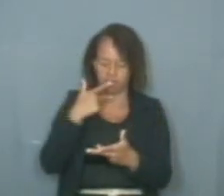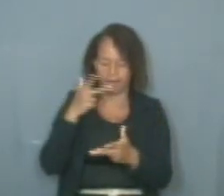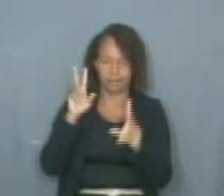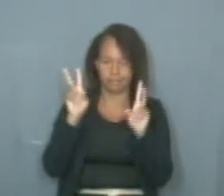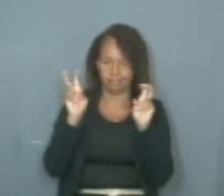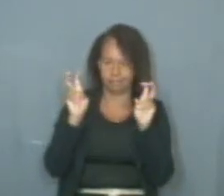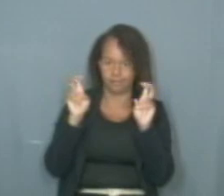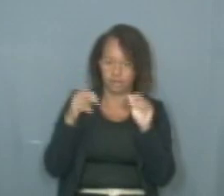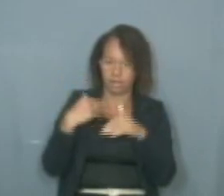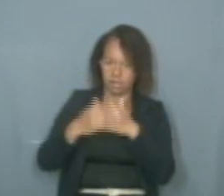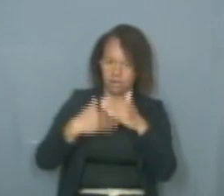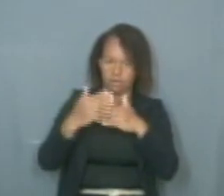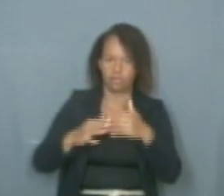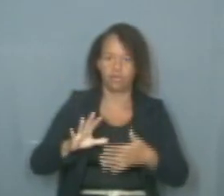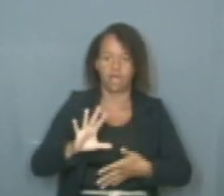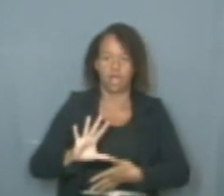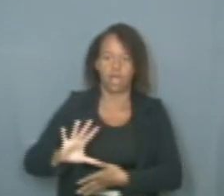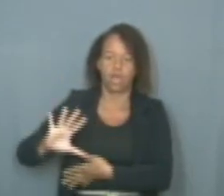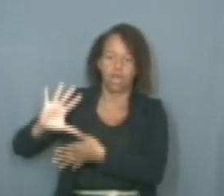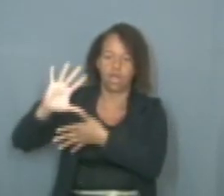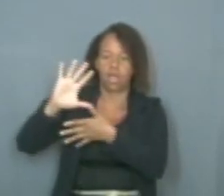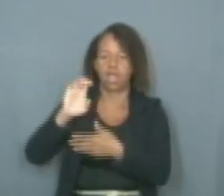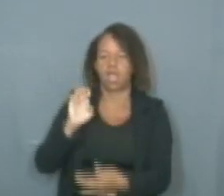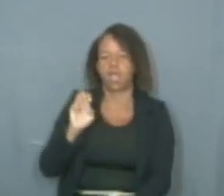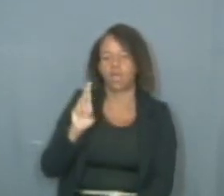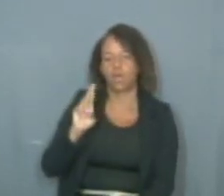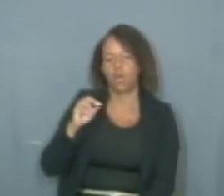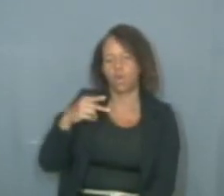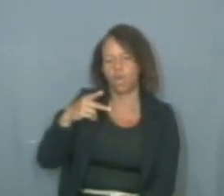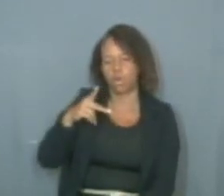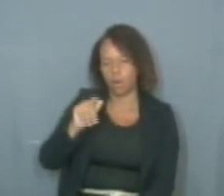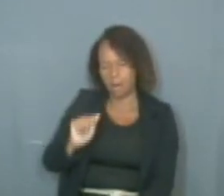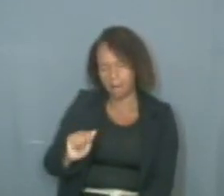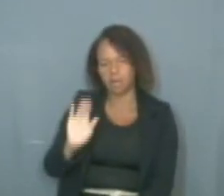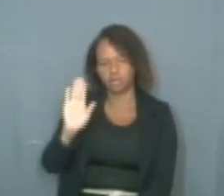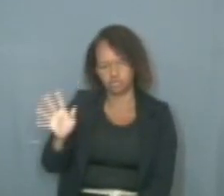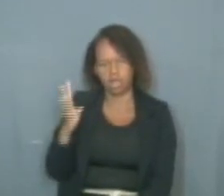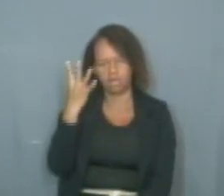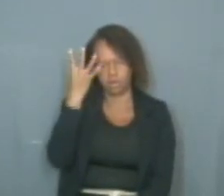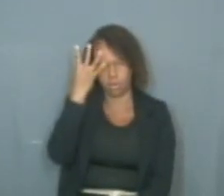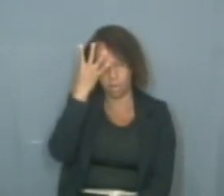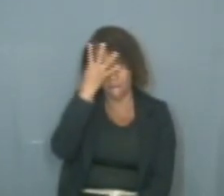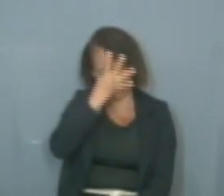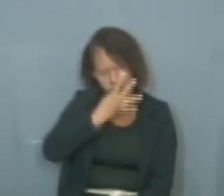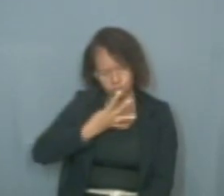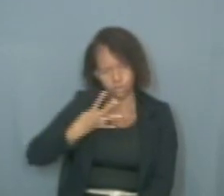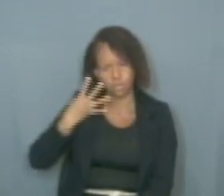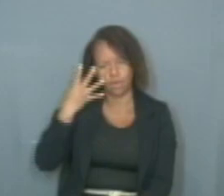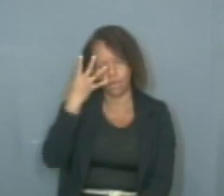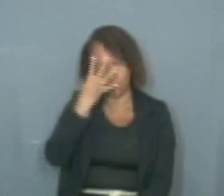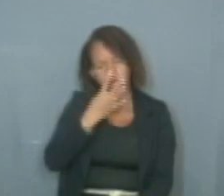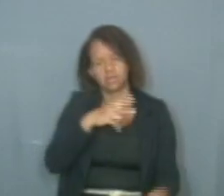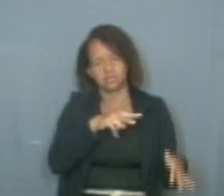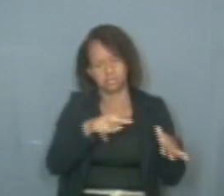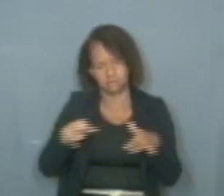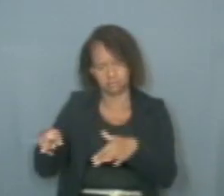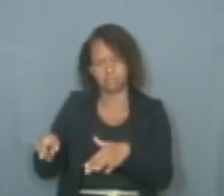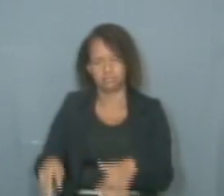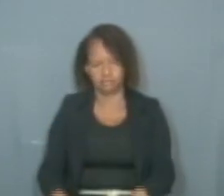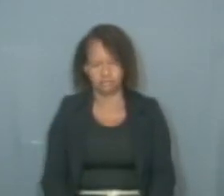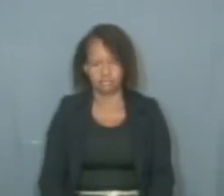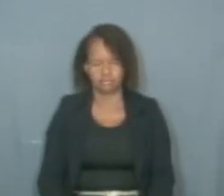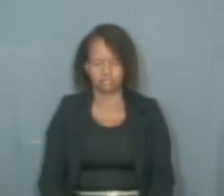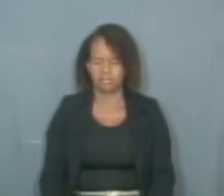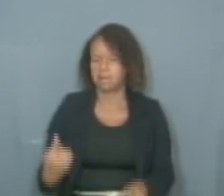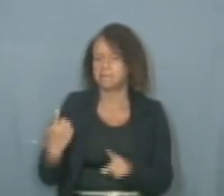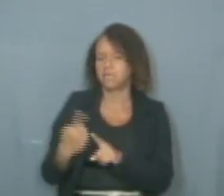desenvolvido, a Europa toda, já adota a jornada de 4 horas semanais. Por quê? Por que